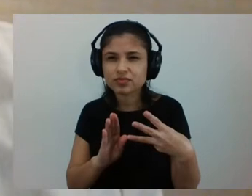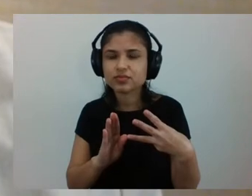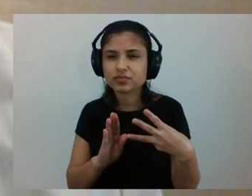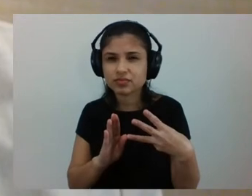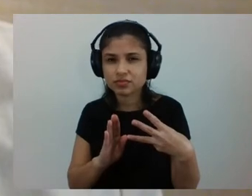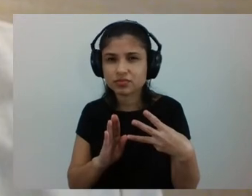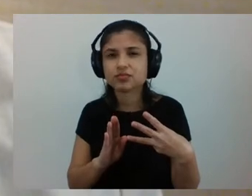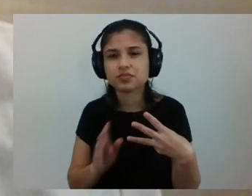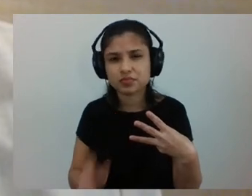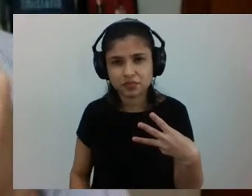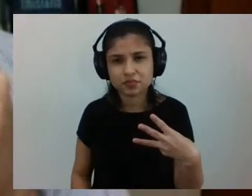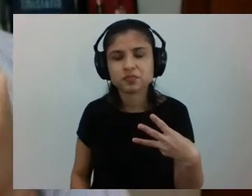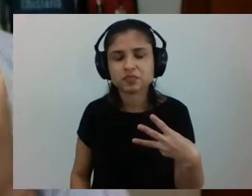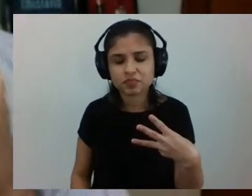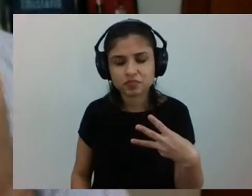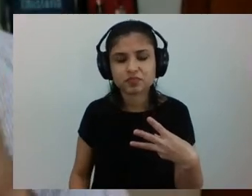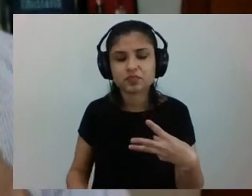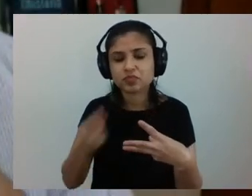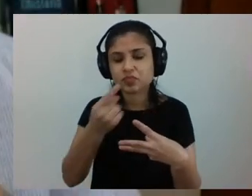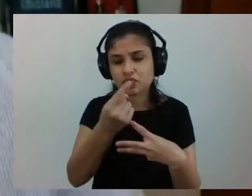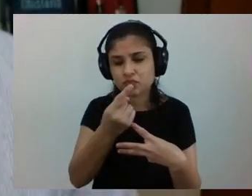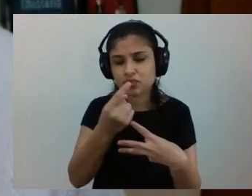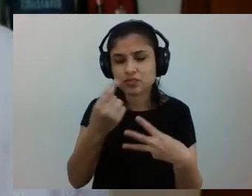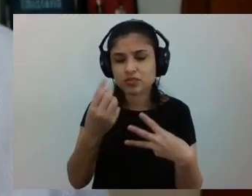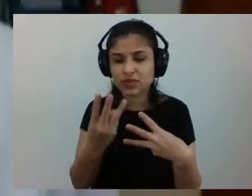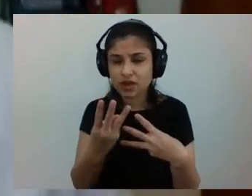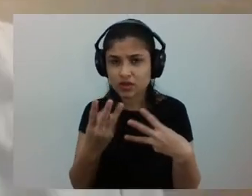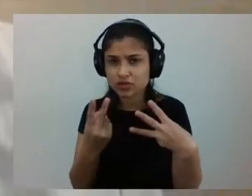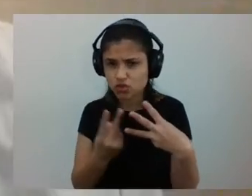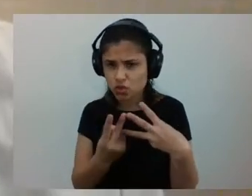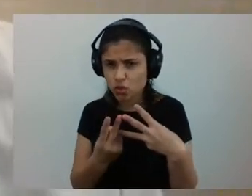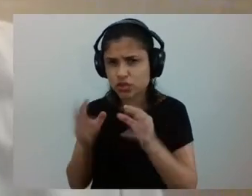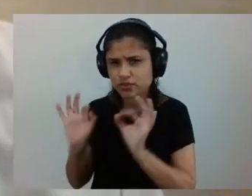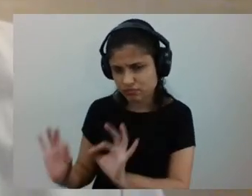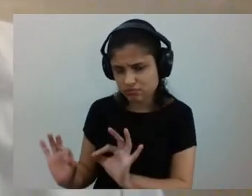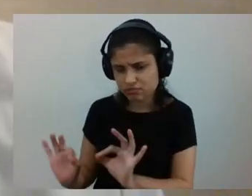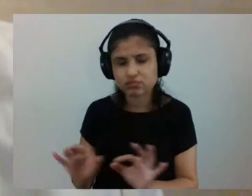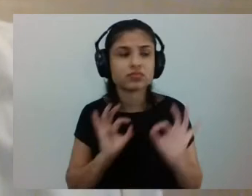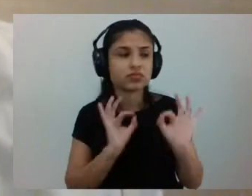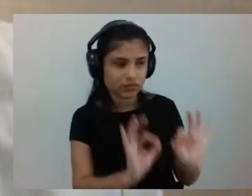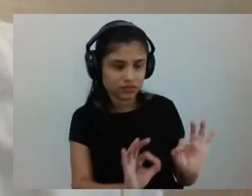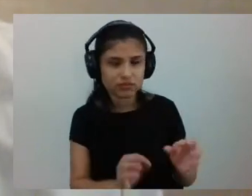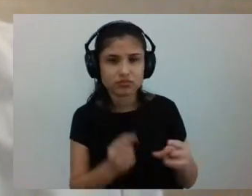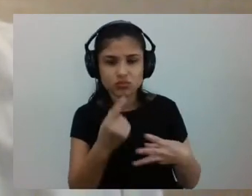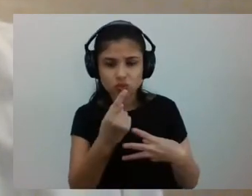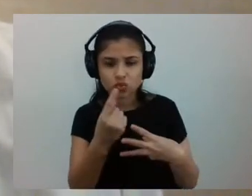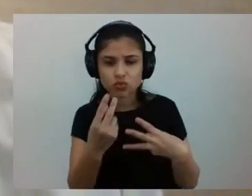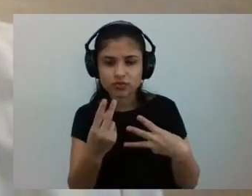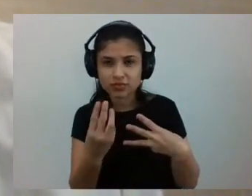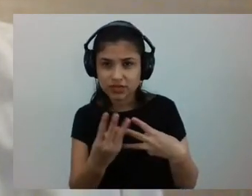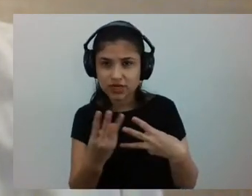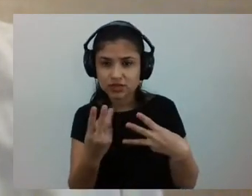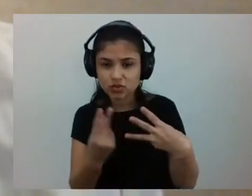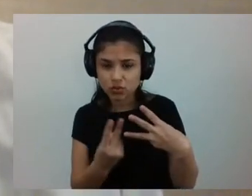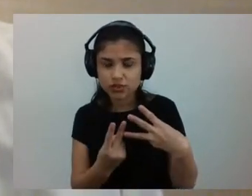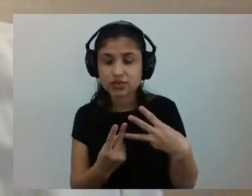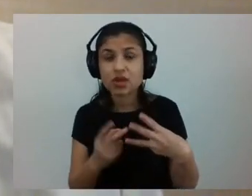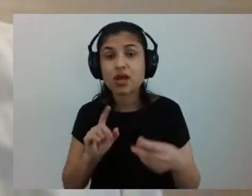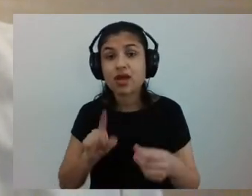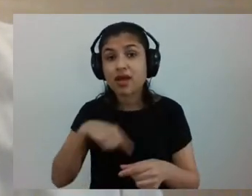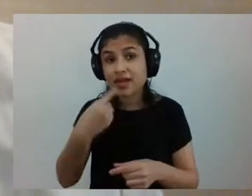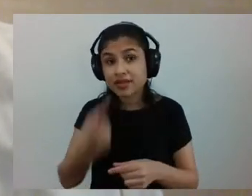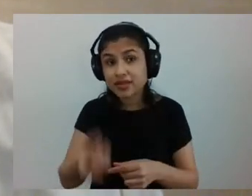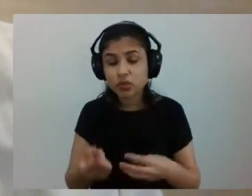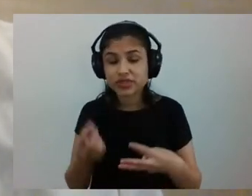Ok, então vai ser 1-3-2 agora, só para confirmar. Sim, 1-3-2. Obrigado. E depois... passa para